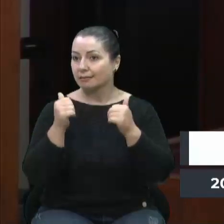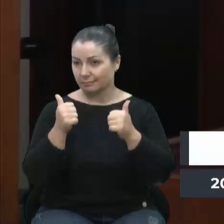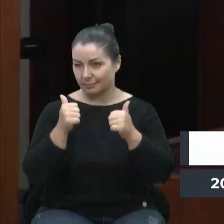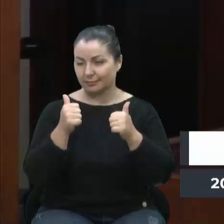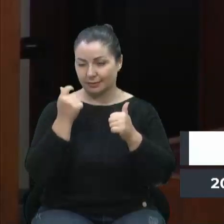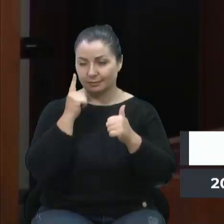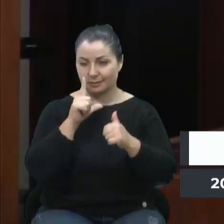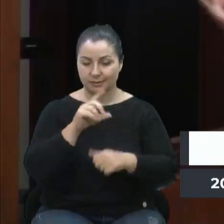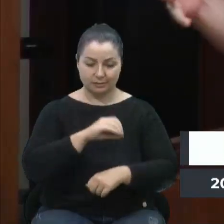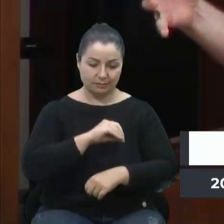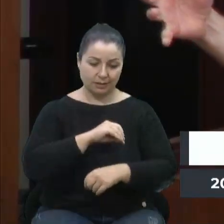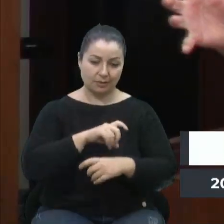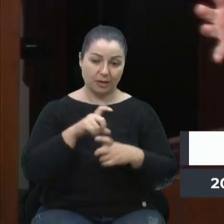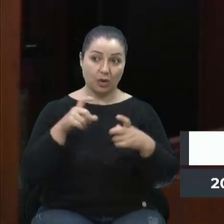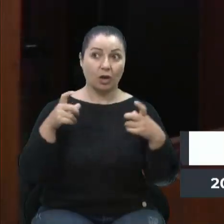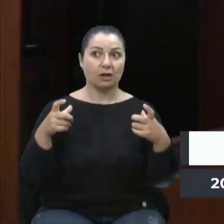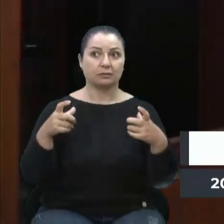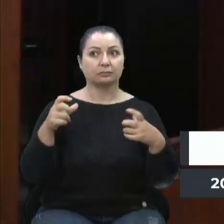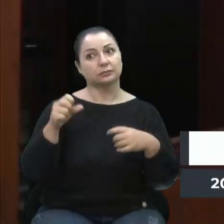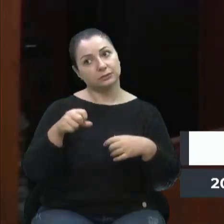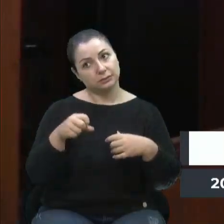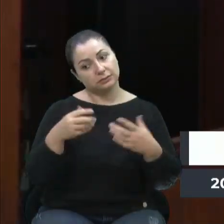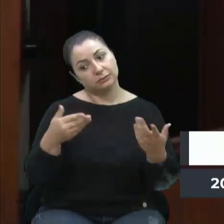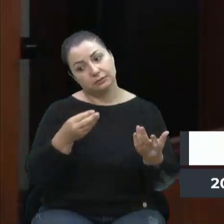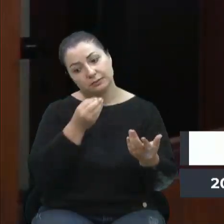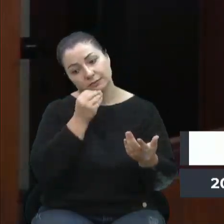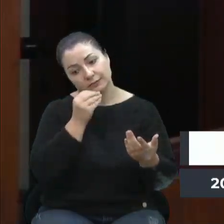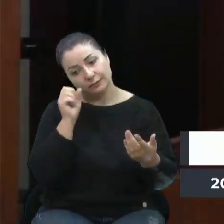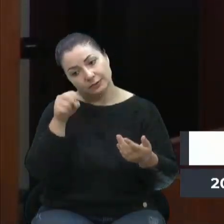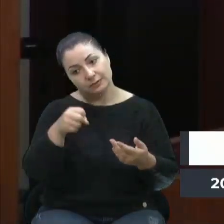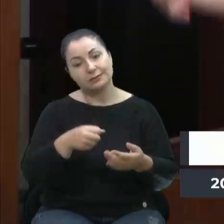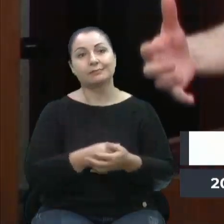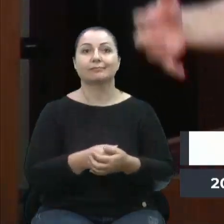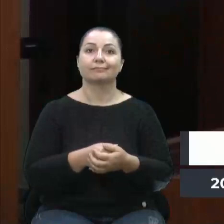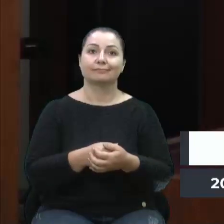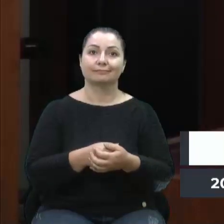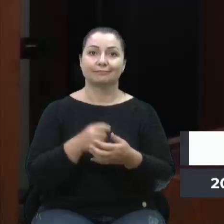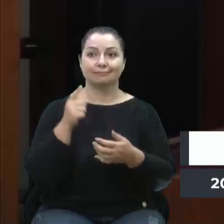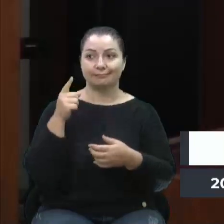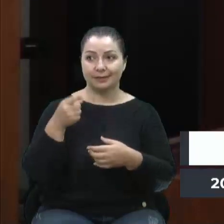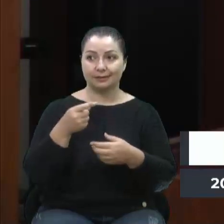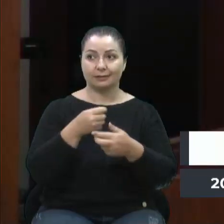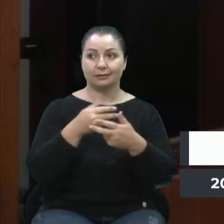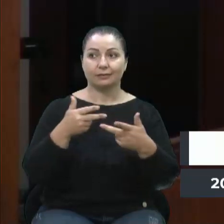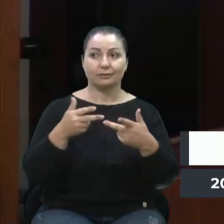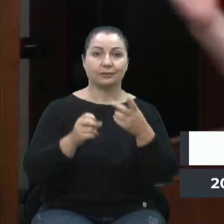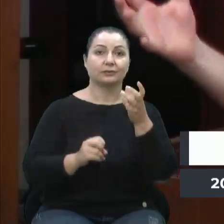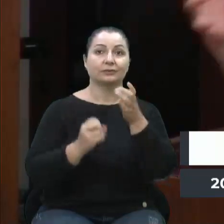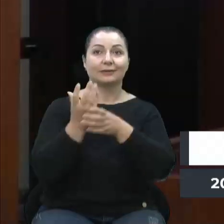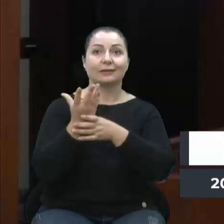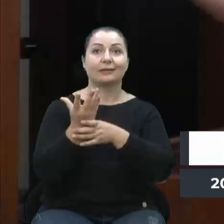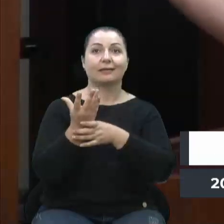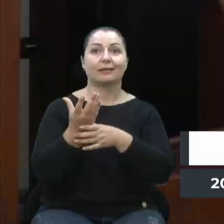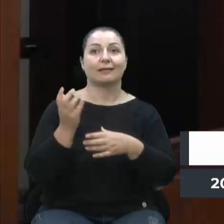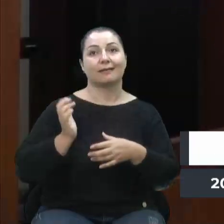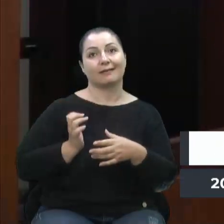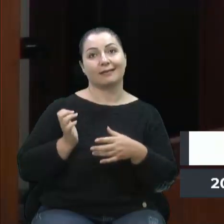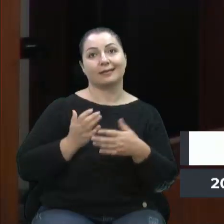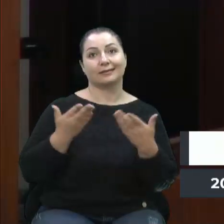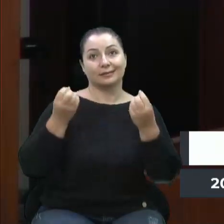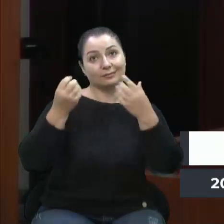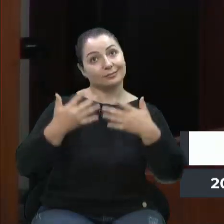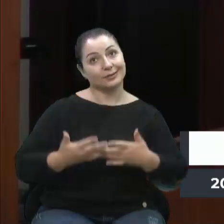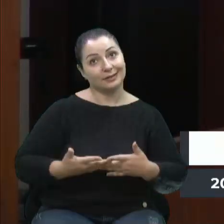Eu acho que sim. Isso é da criação de riqueza que eu expliquei da Fazendinha, o outro vídeo. Não vou explicar de novo, senão fica muito